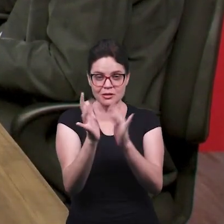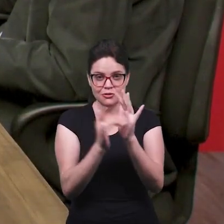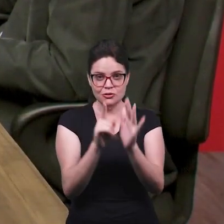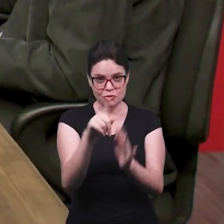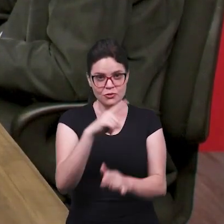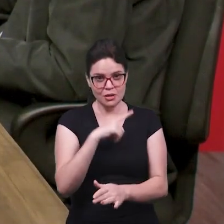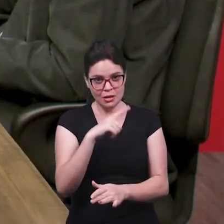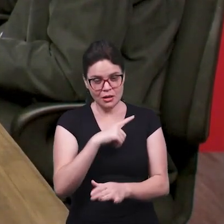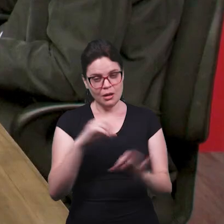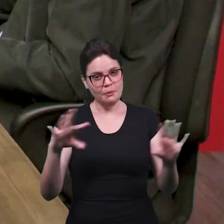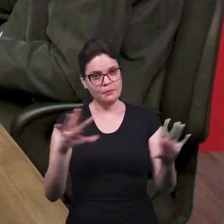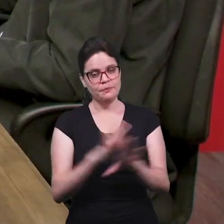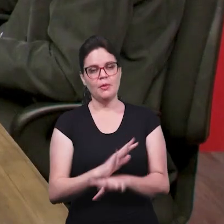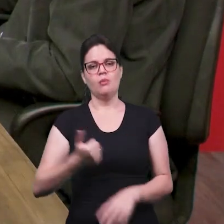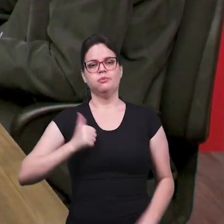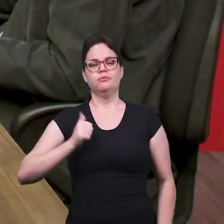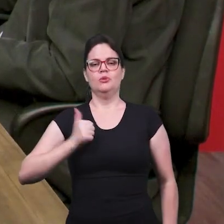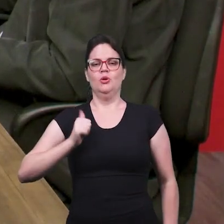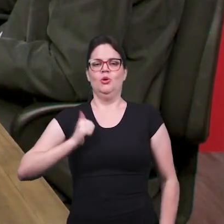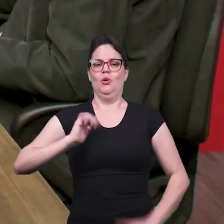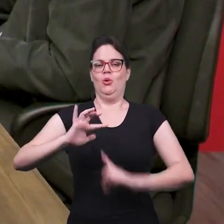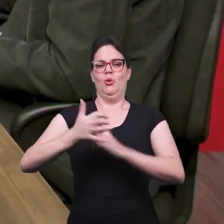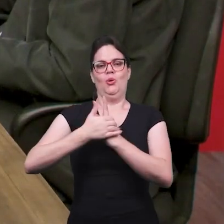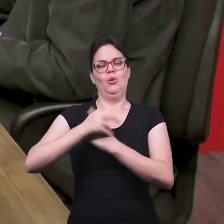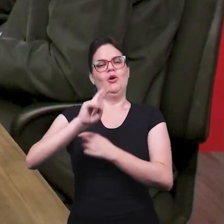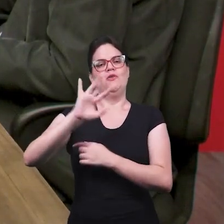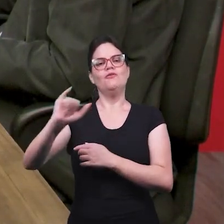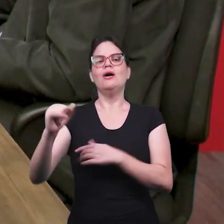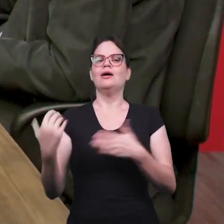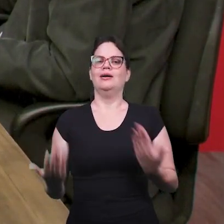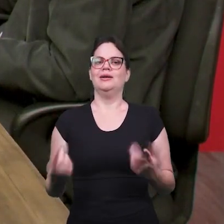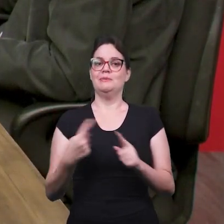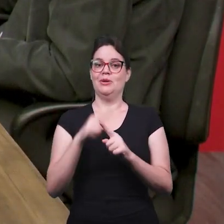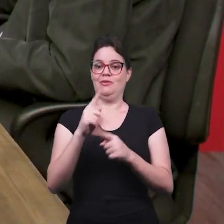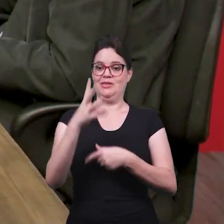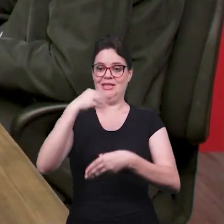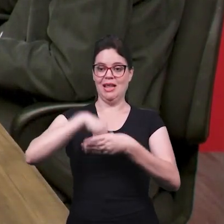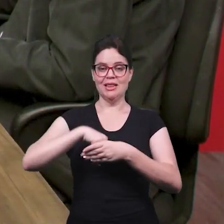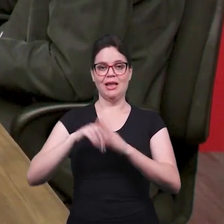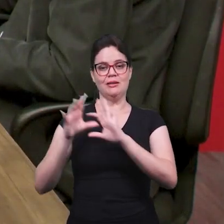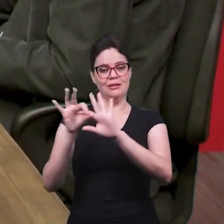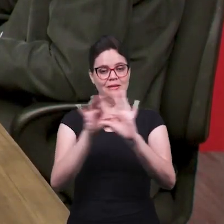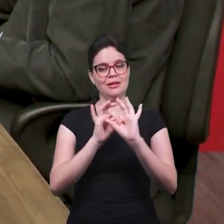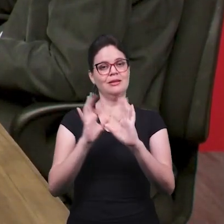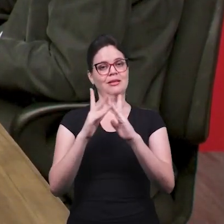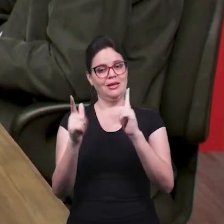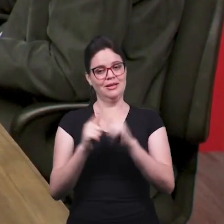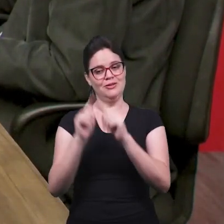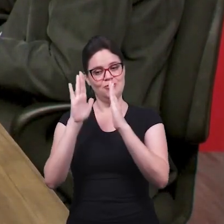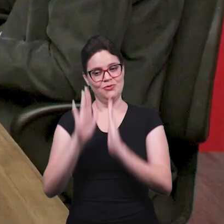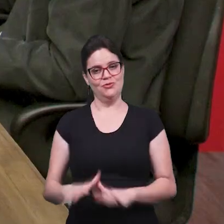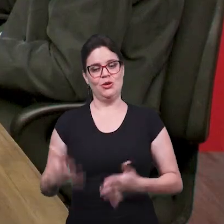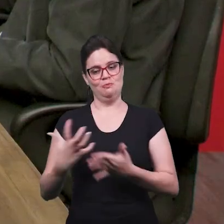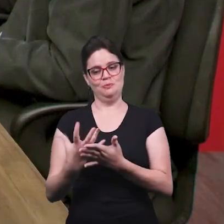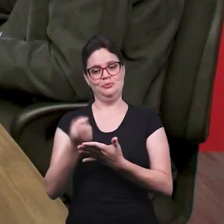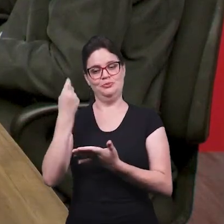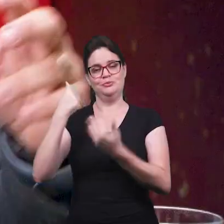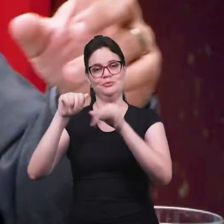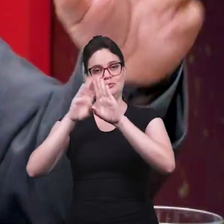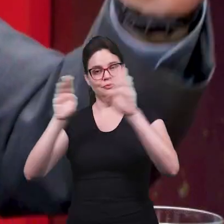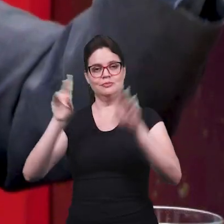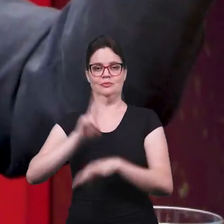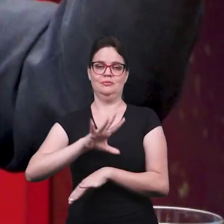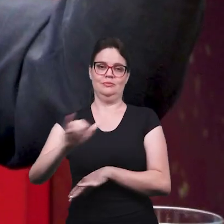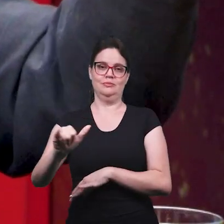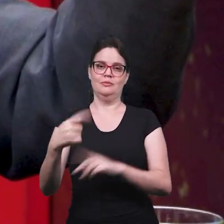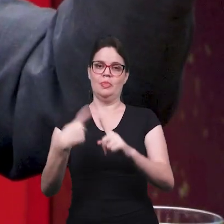retirado da ira, ou seja, você não passa por isso porque você faz parte de uma igreja que vai ser retirada. A igreja, ela vai